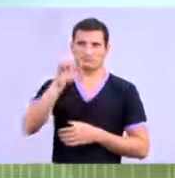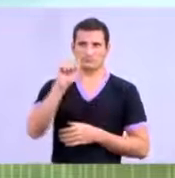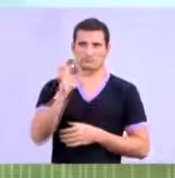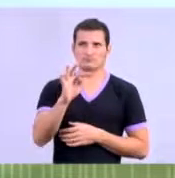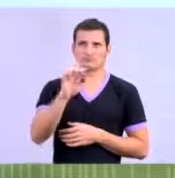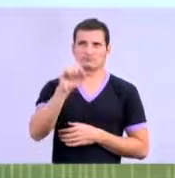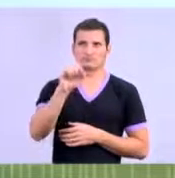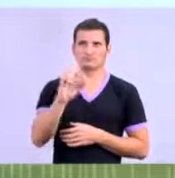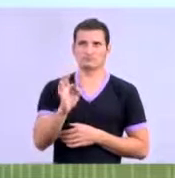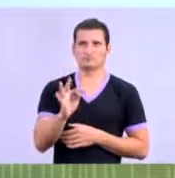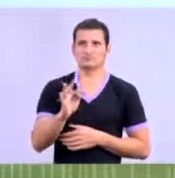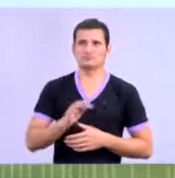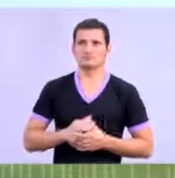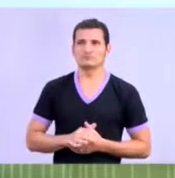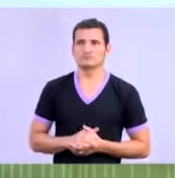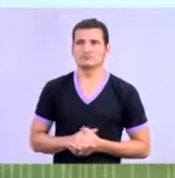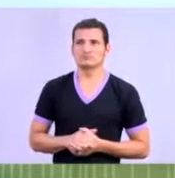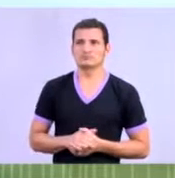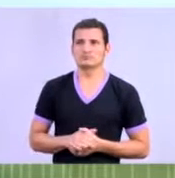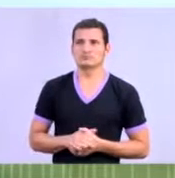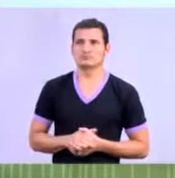set.